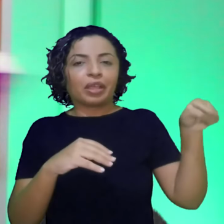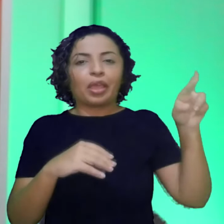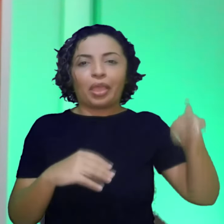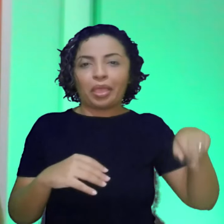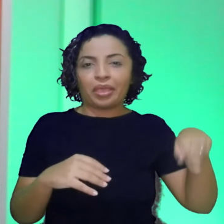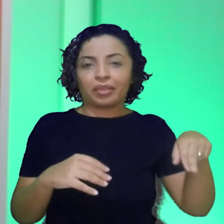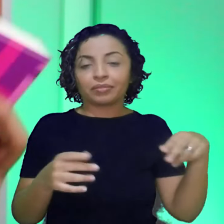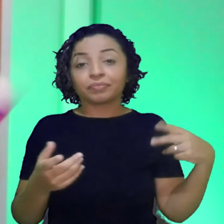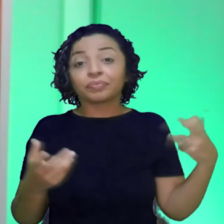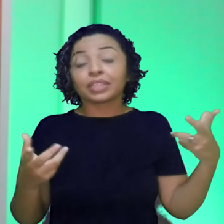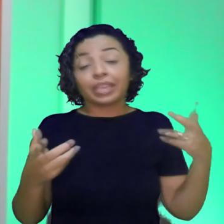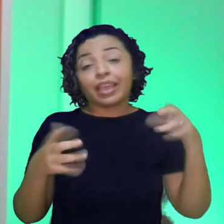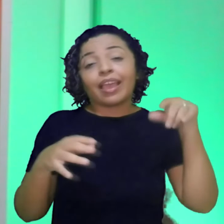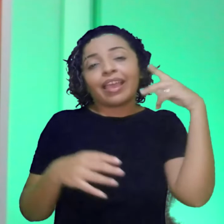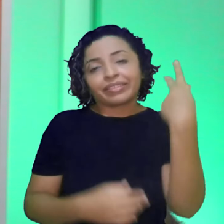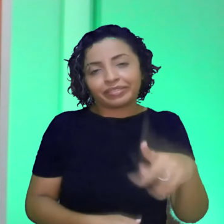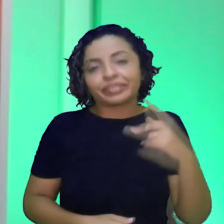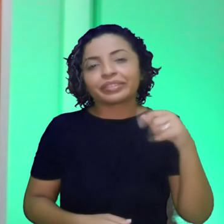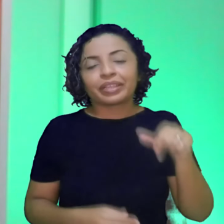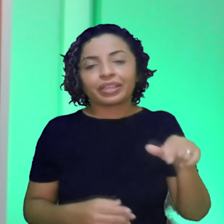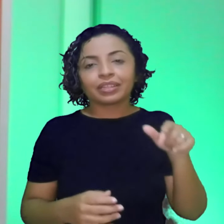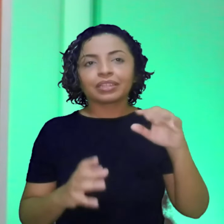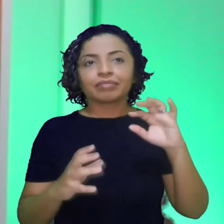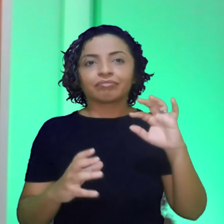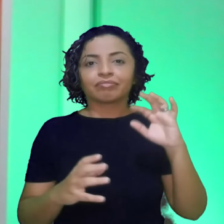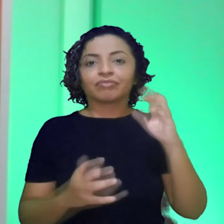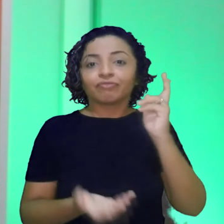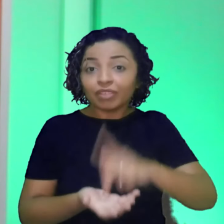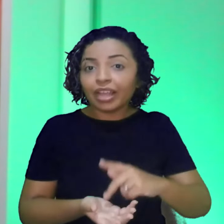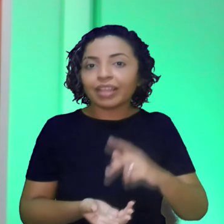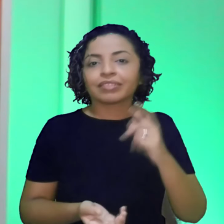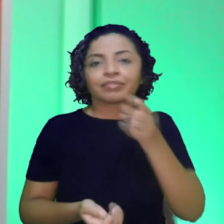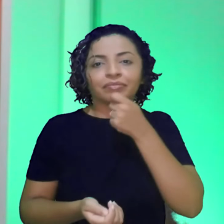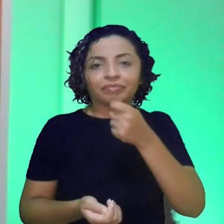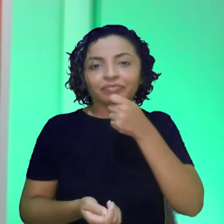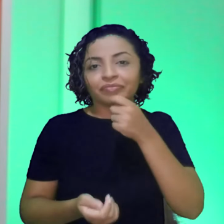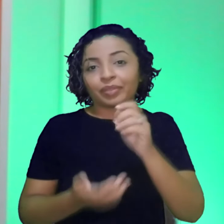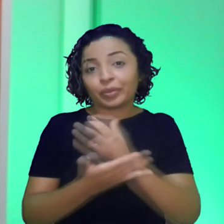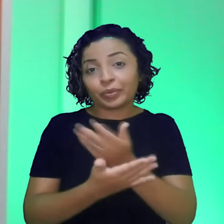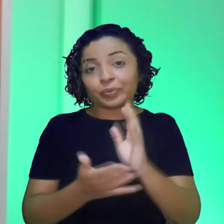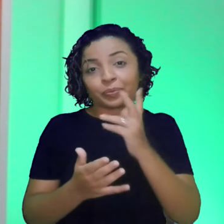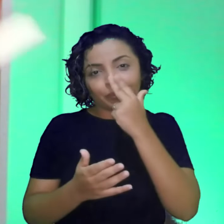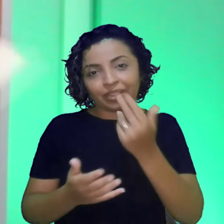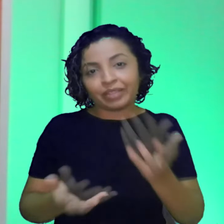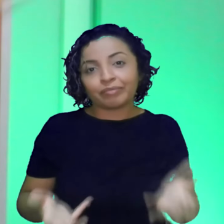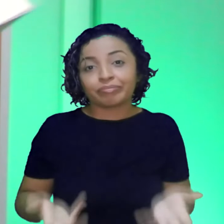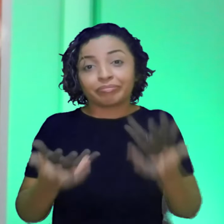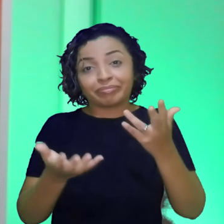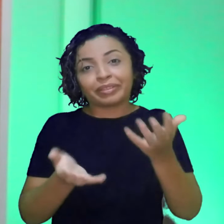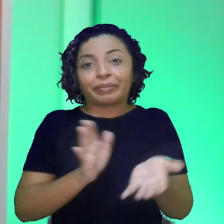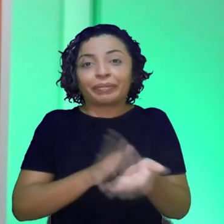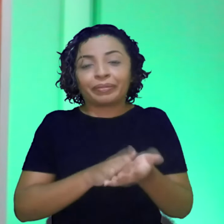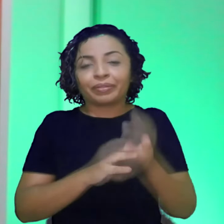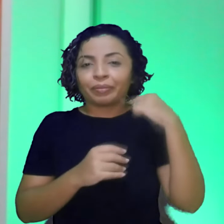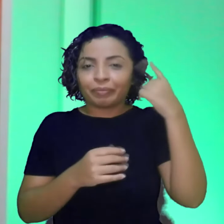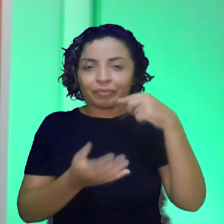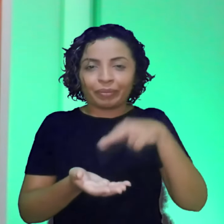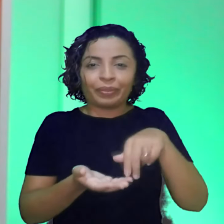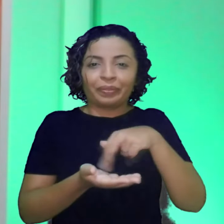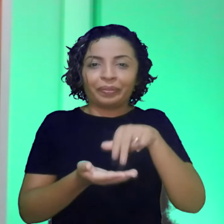Deu, a mídia, a grande mídia, deu muita voz para muito maluco dançar ao vivo na televisão. Mas